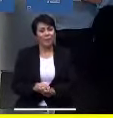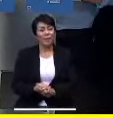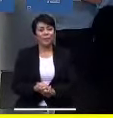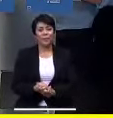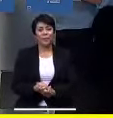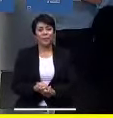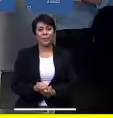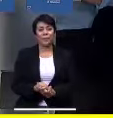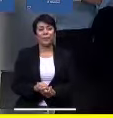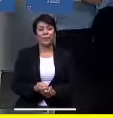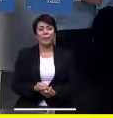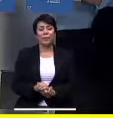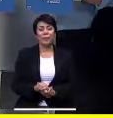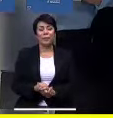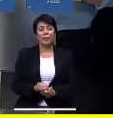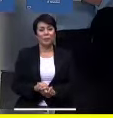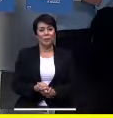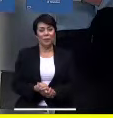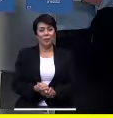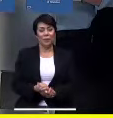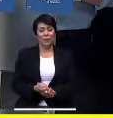Por favor, uma por vez.